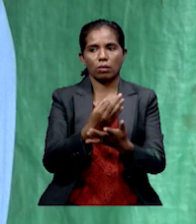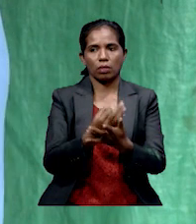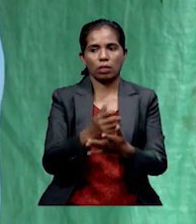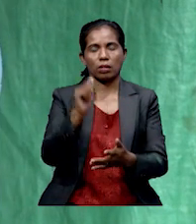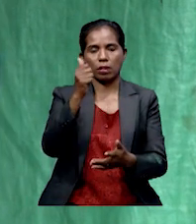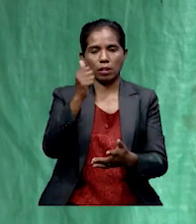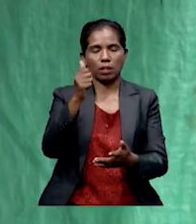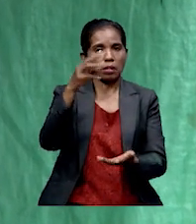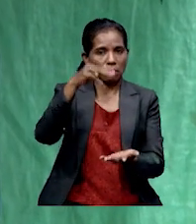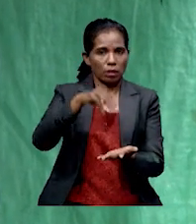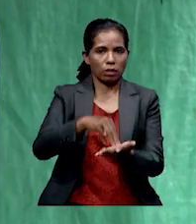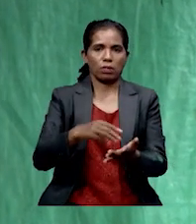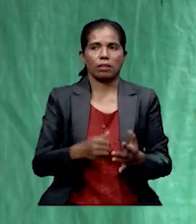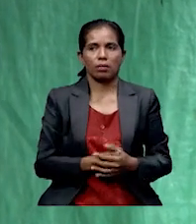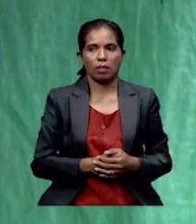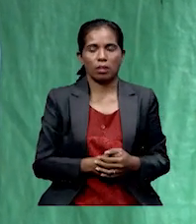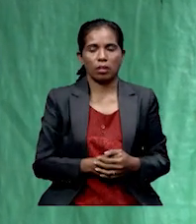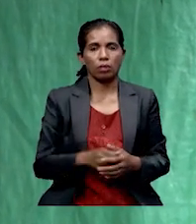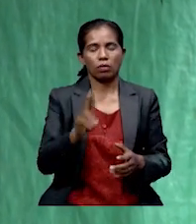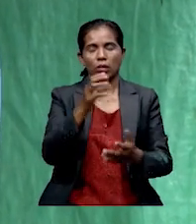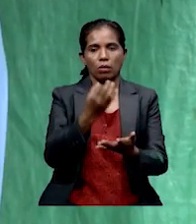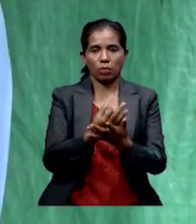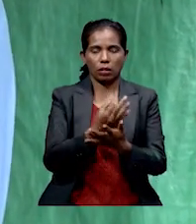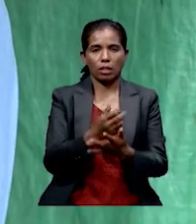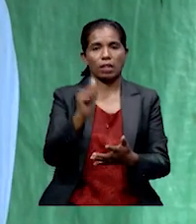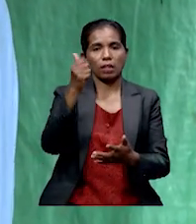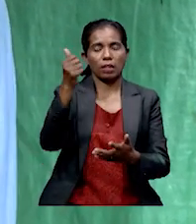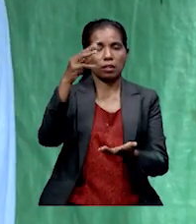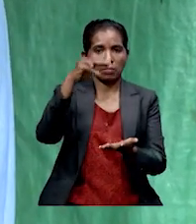bilhões. Atenção, é? 10 bilhões.